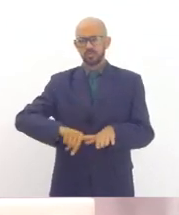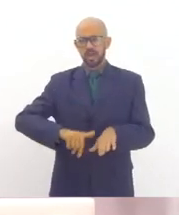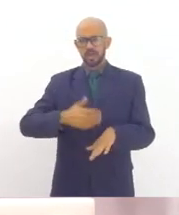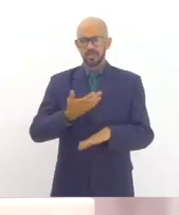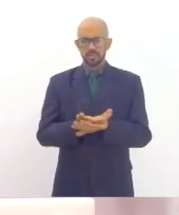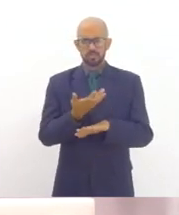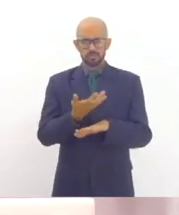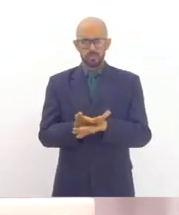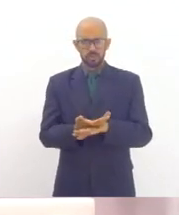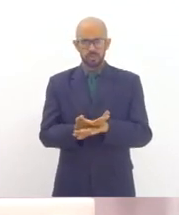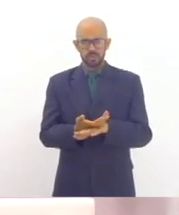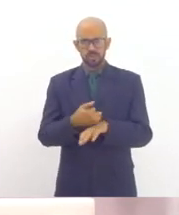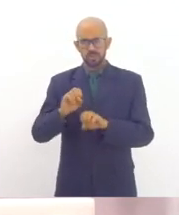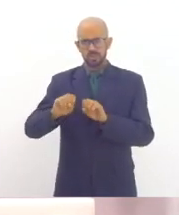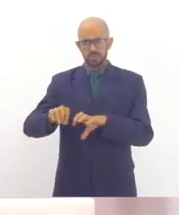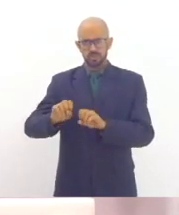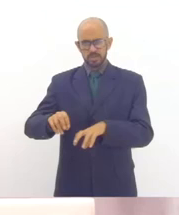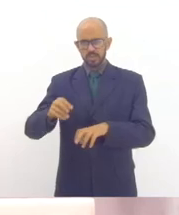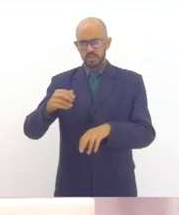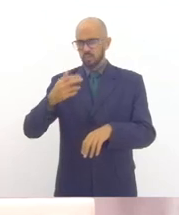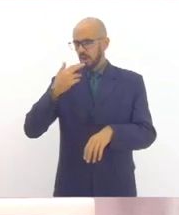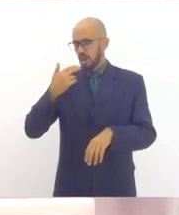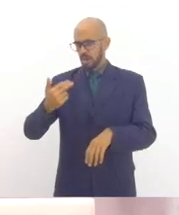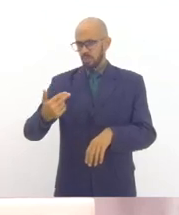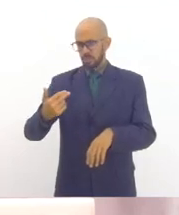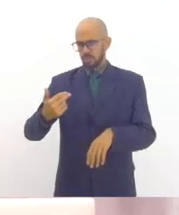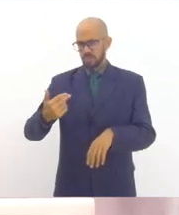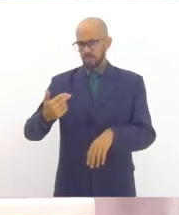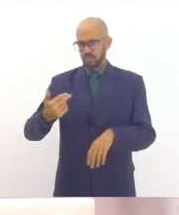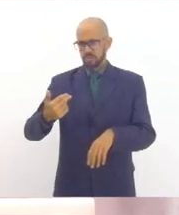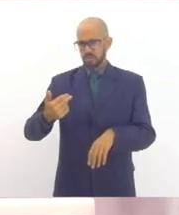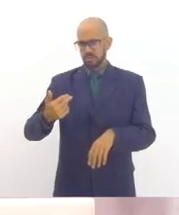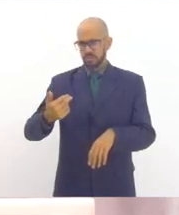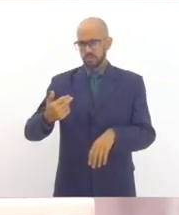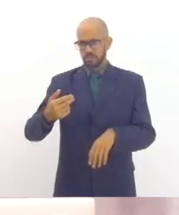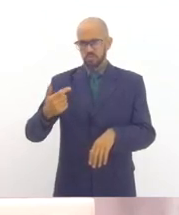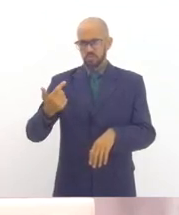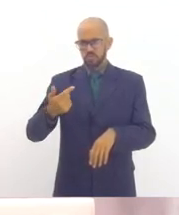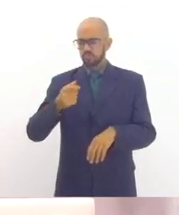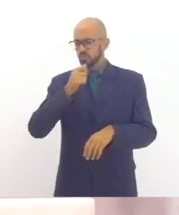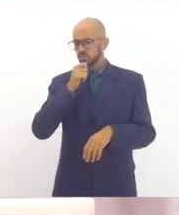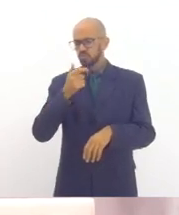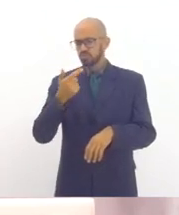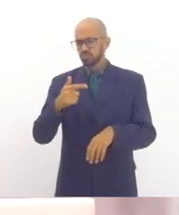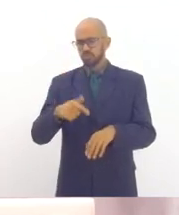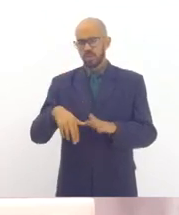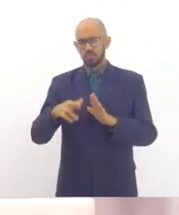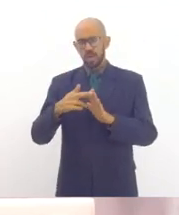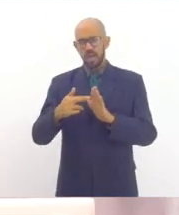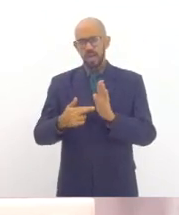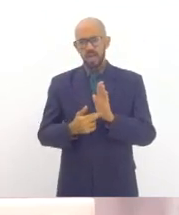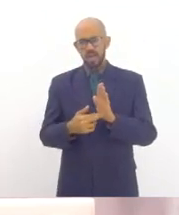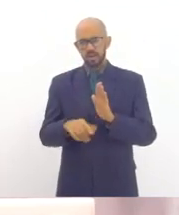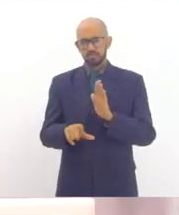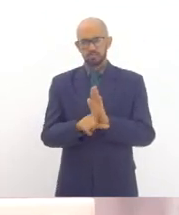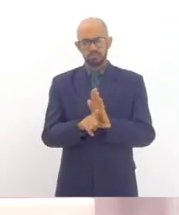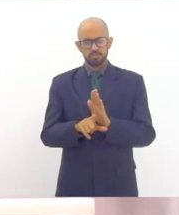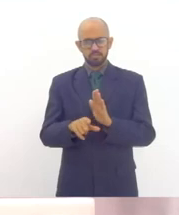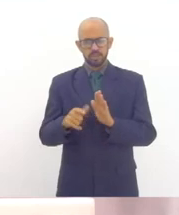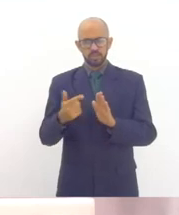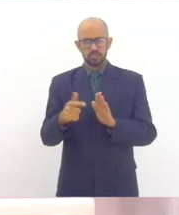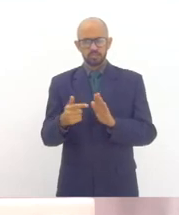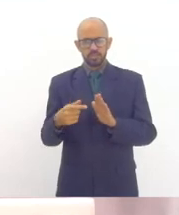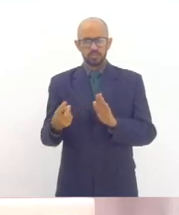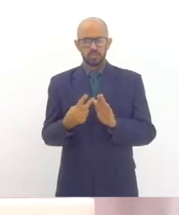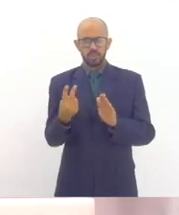dando aulas, né, bilíngues, né, e isso não tem nenhuma regulamentação específica e nenhum tipo de, né, valorização